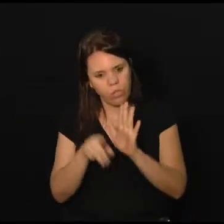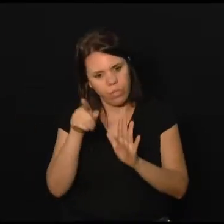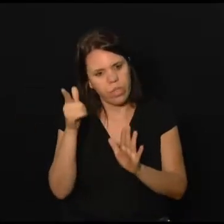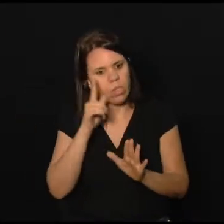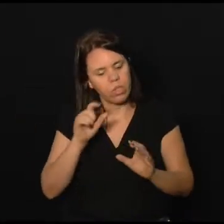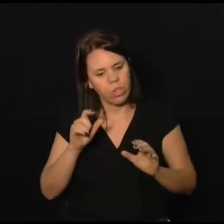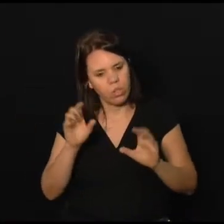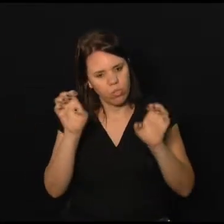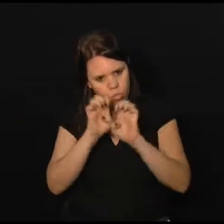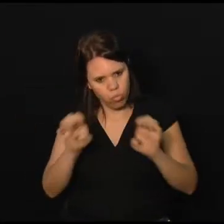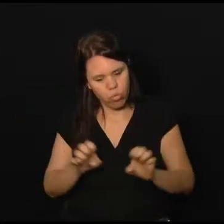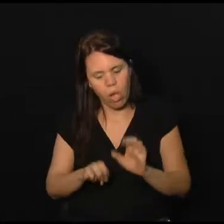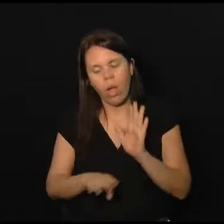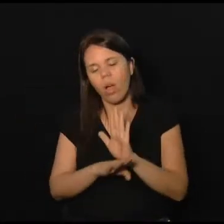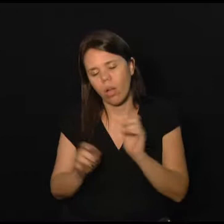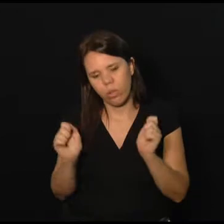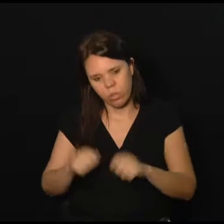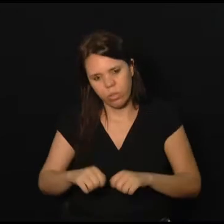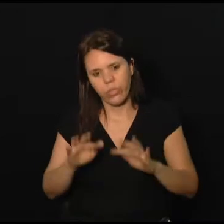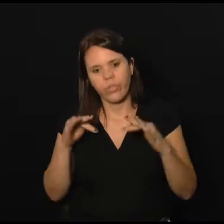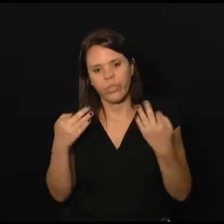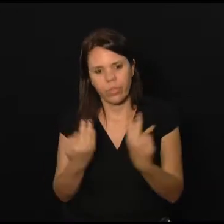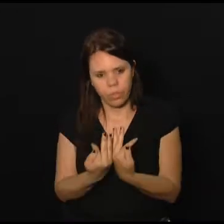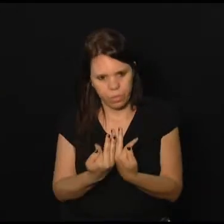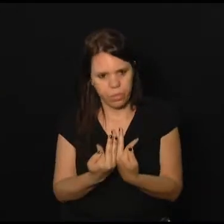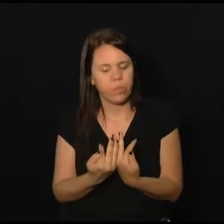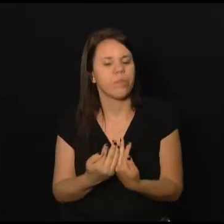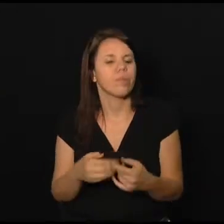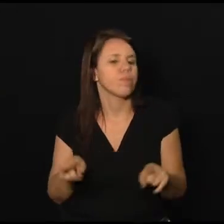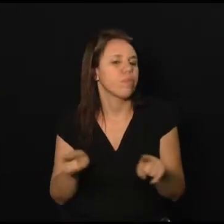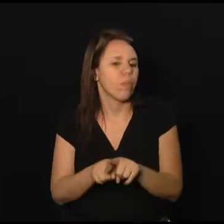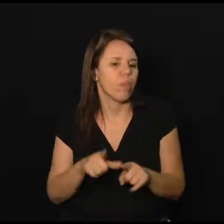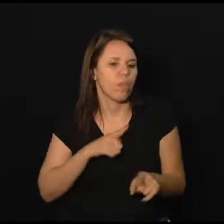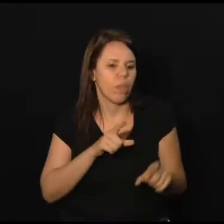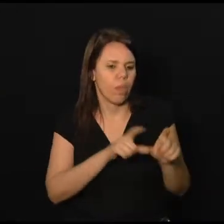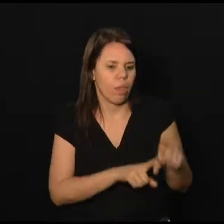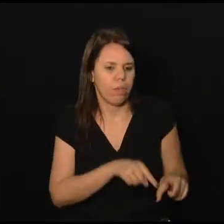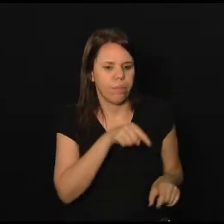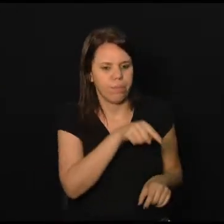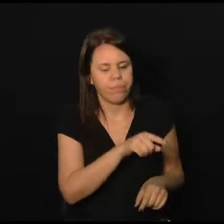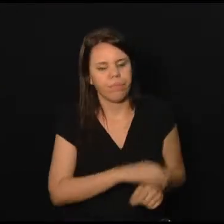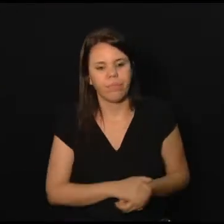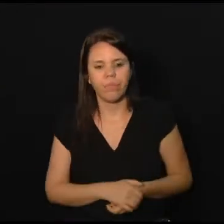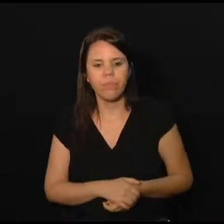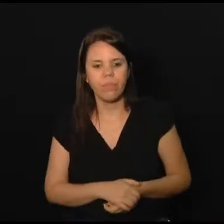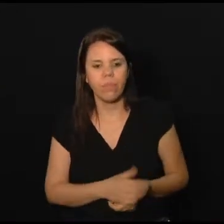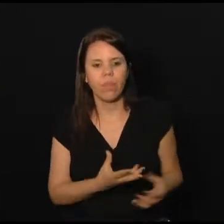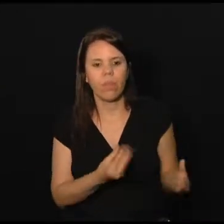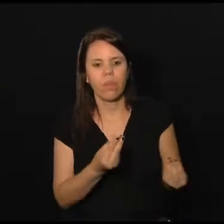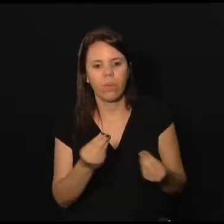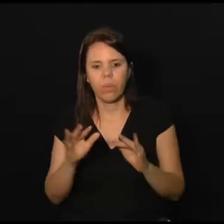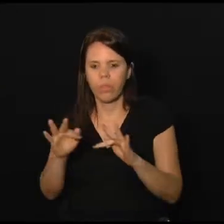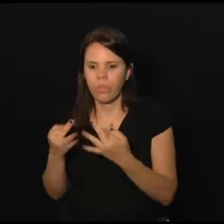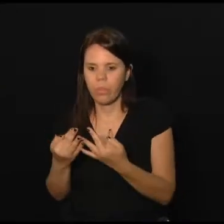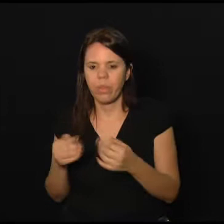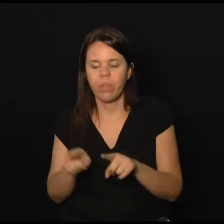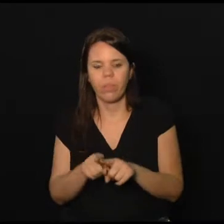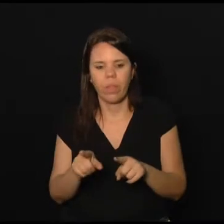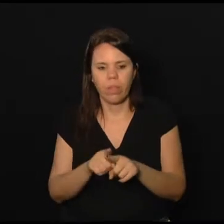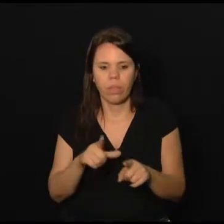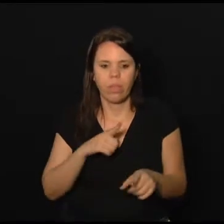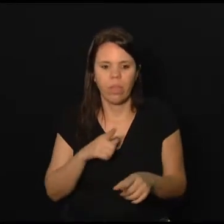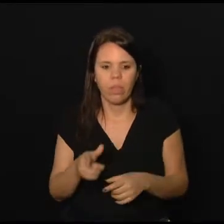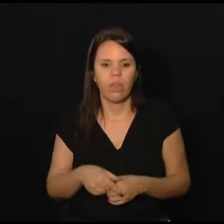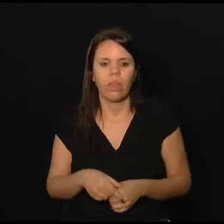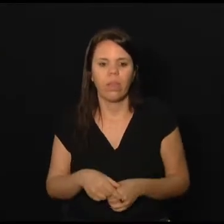estrutura e poder ajudar a família e também esse dependente. Né? Muitas famílias, como eu falei, entram em processos